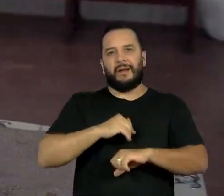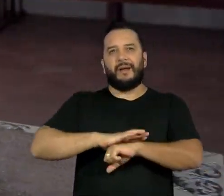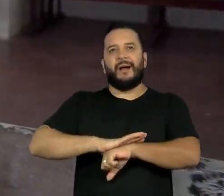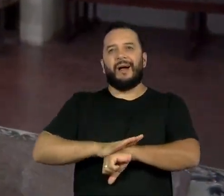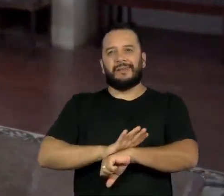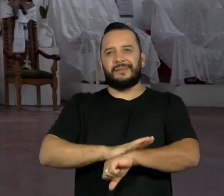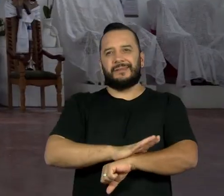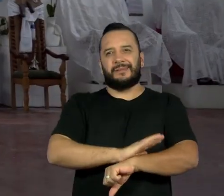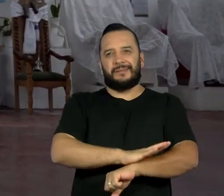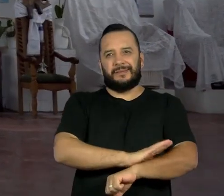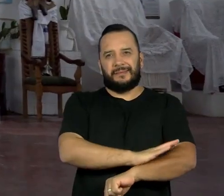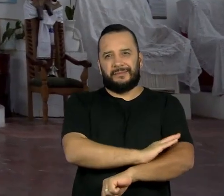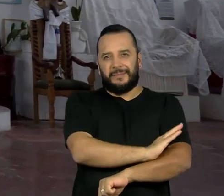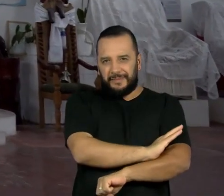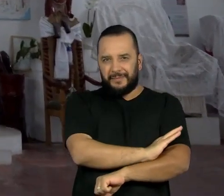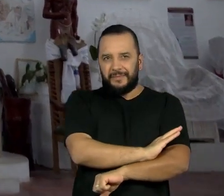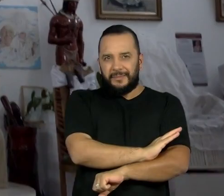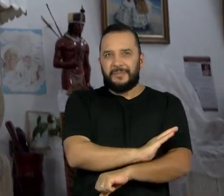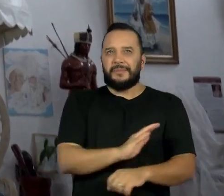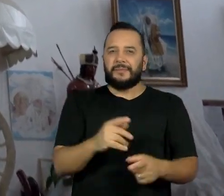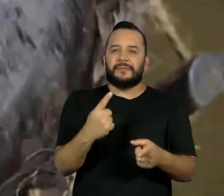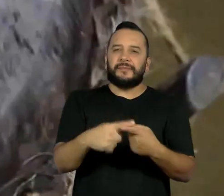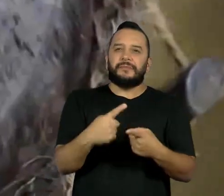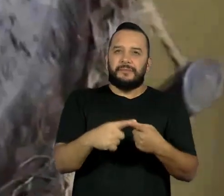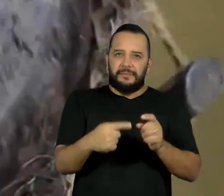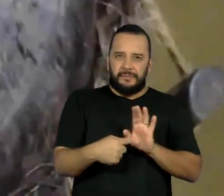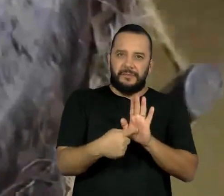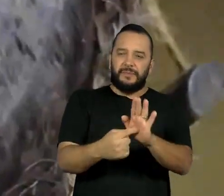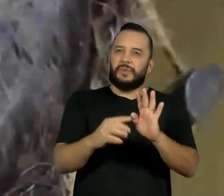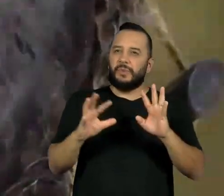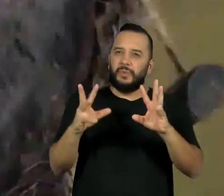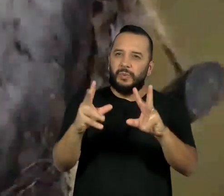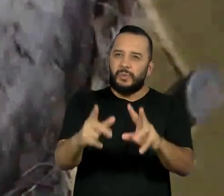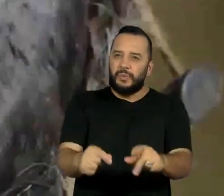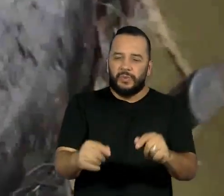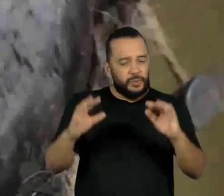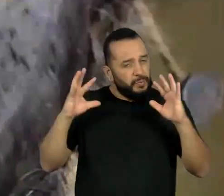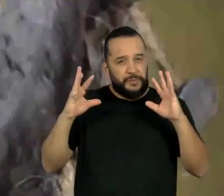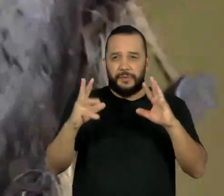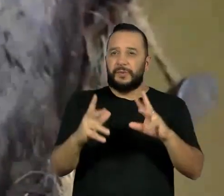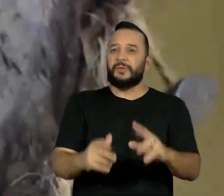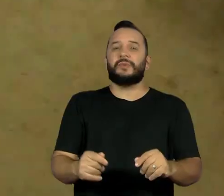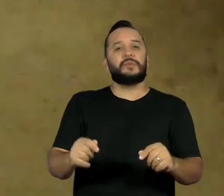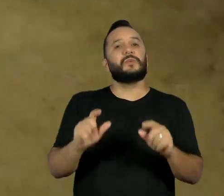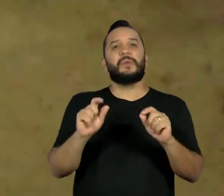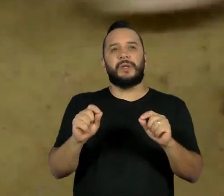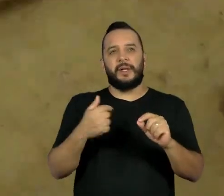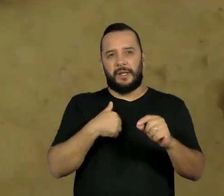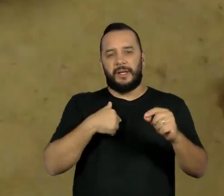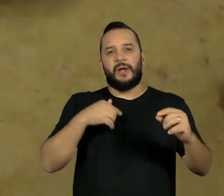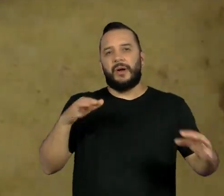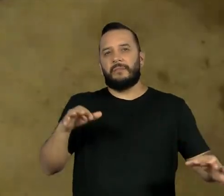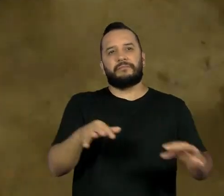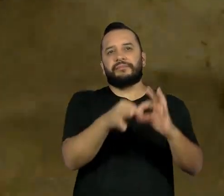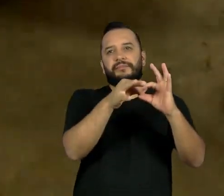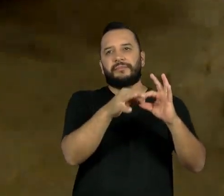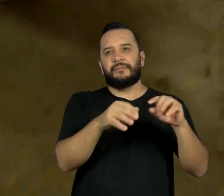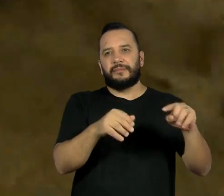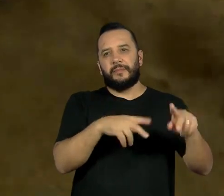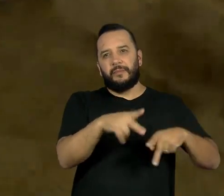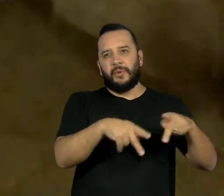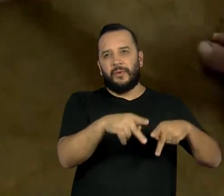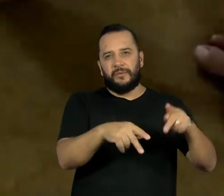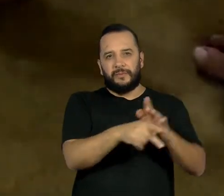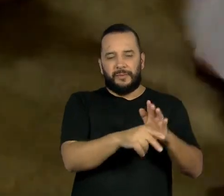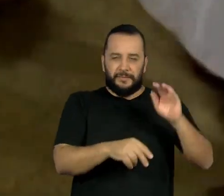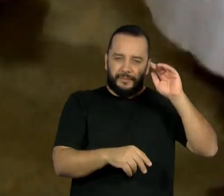O racismo que vai estar apontando tudo, exatamente tudo, que está relacionado ao povo negro, à cultura negra,